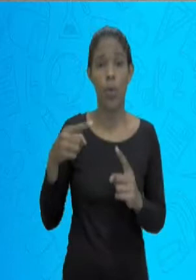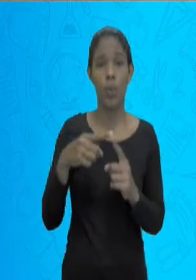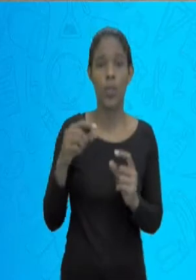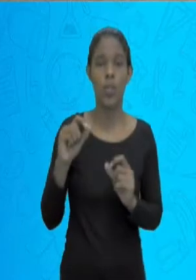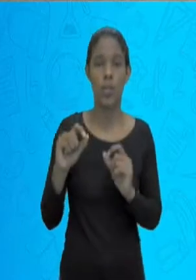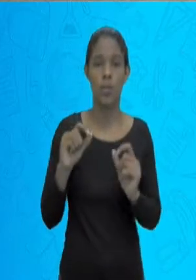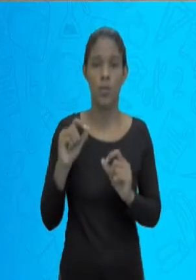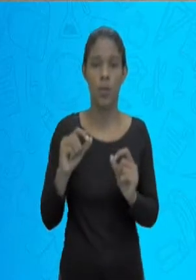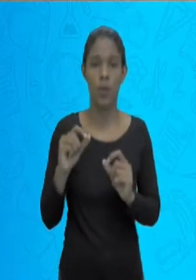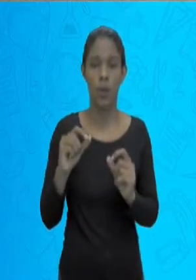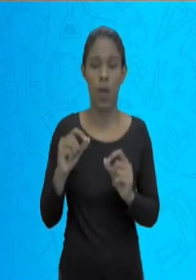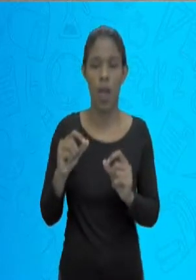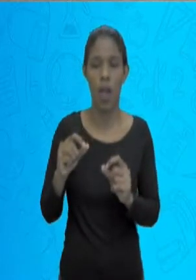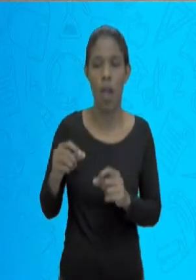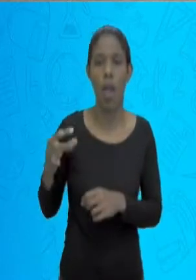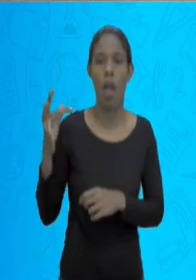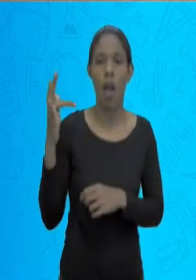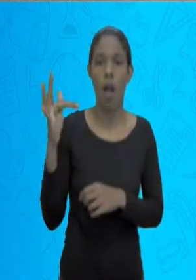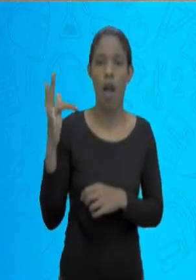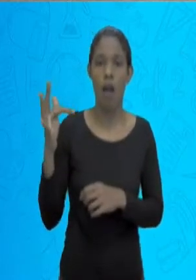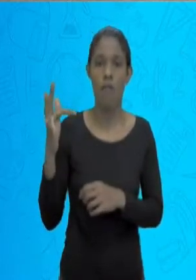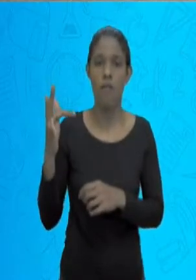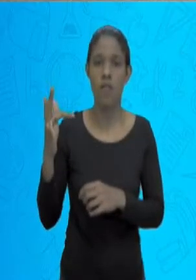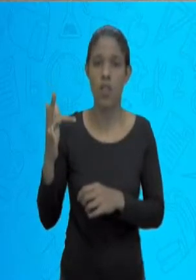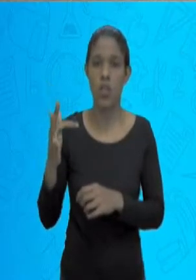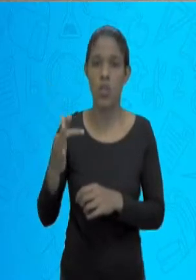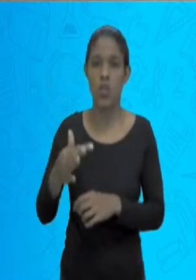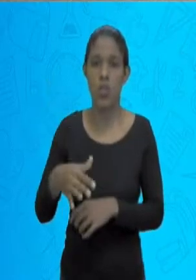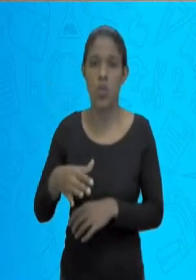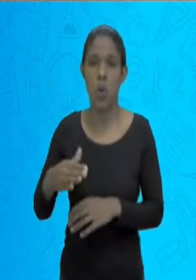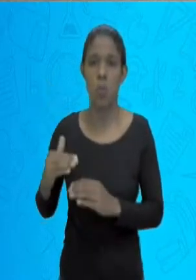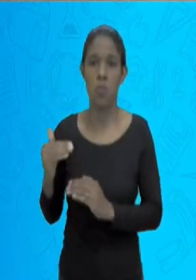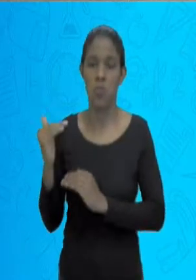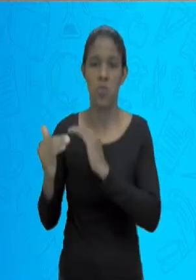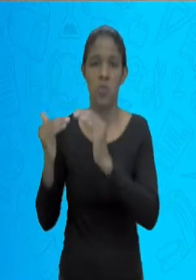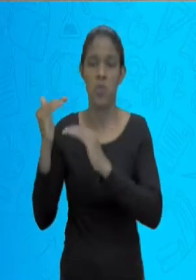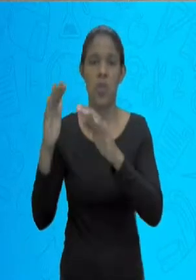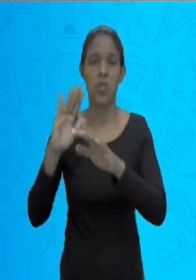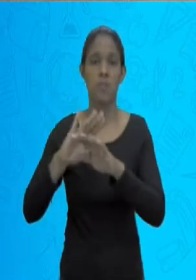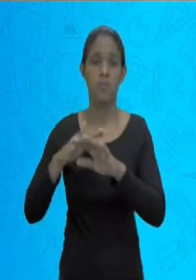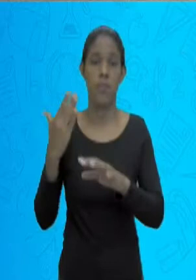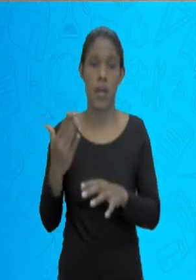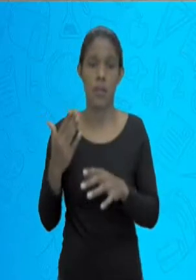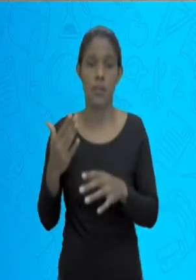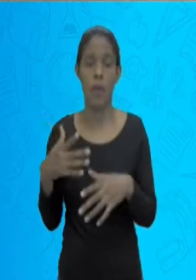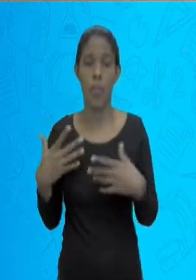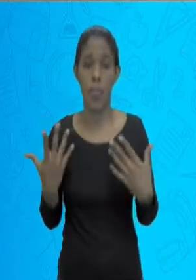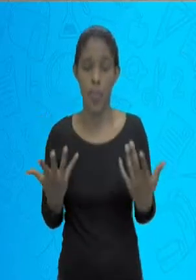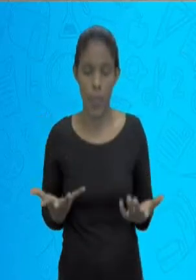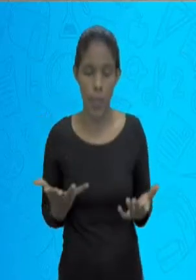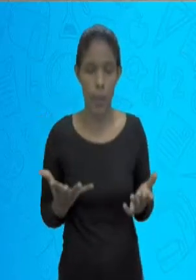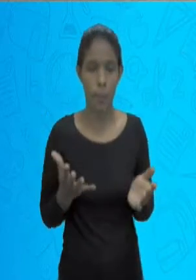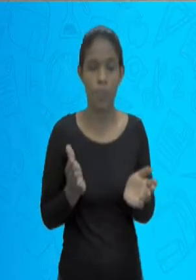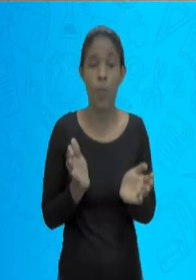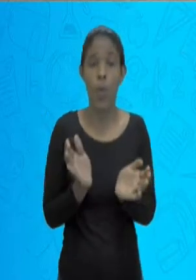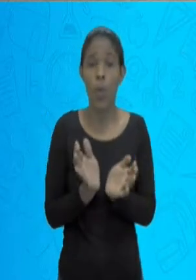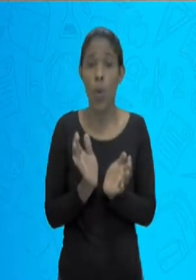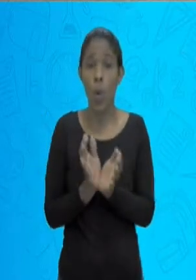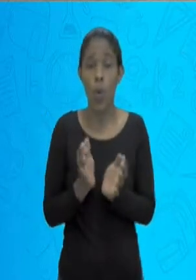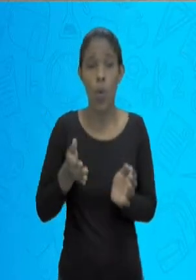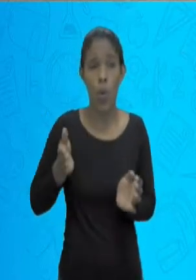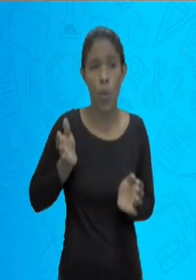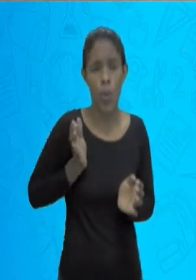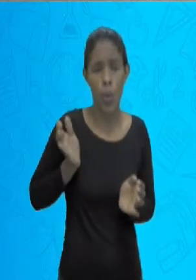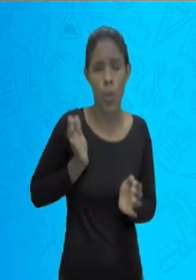popular. A burguesia viu em Napoleão a oportunidade perfeita para que as